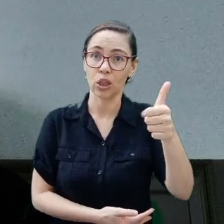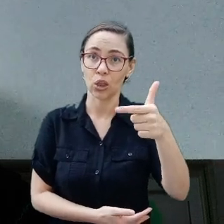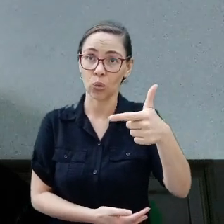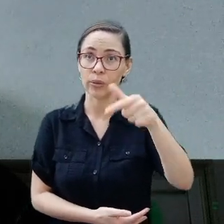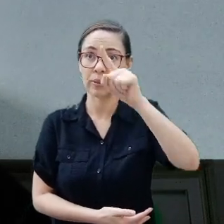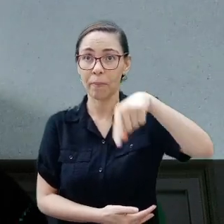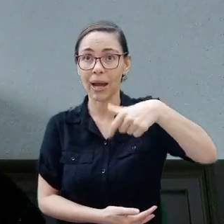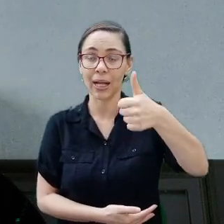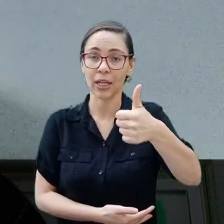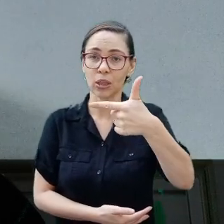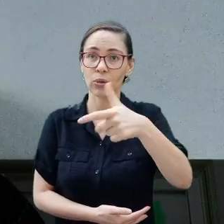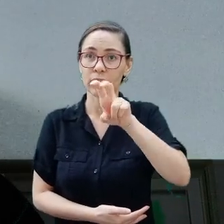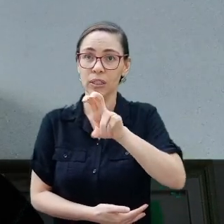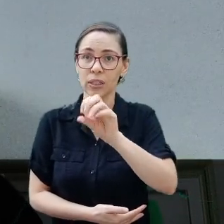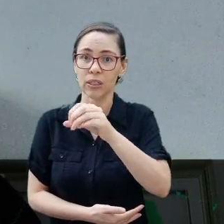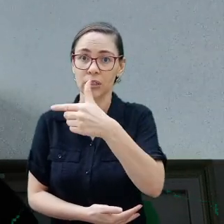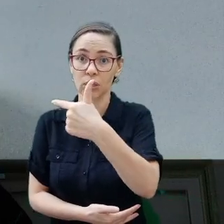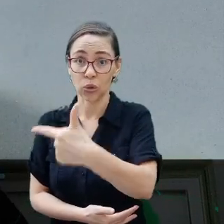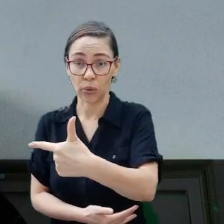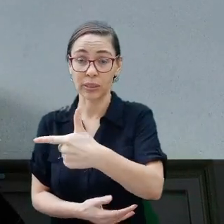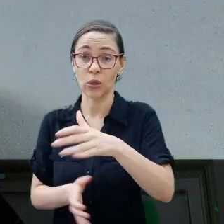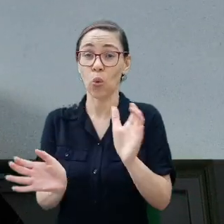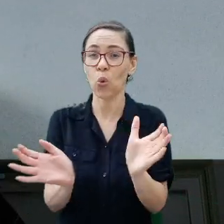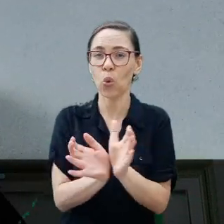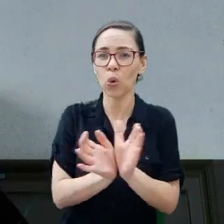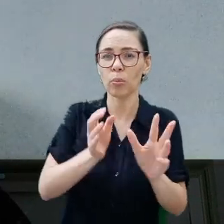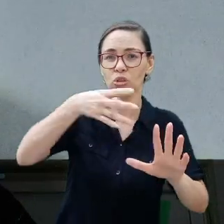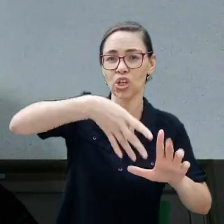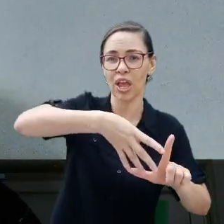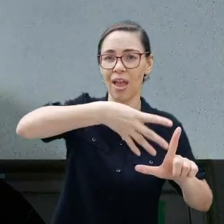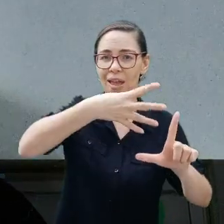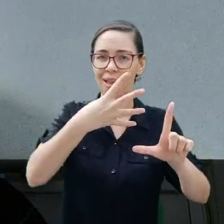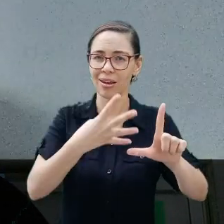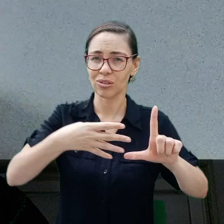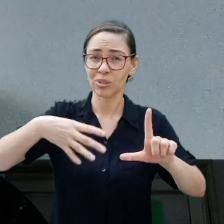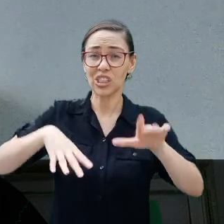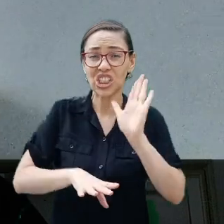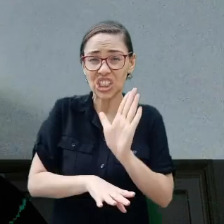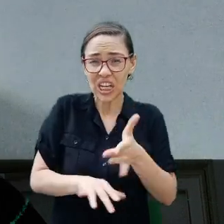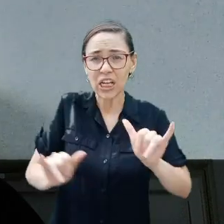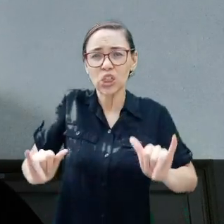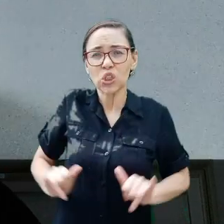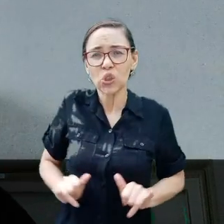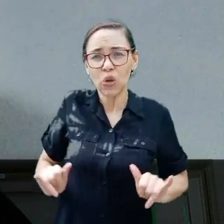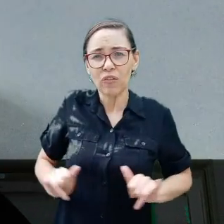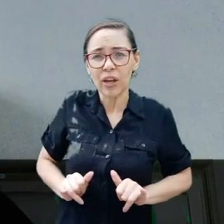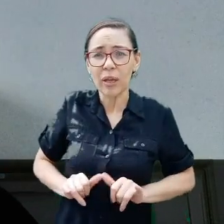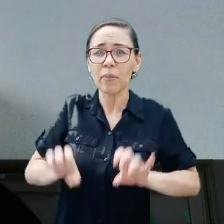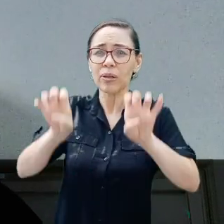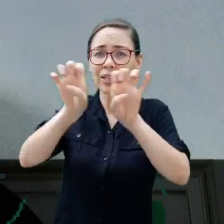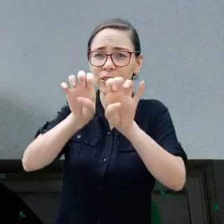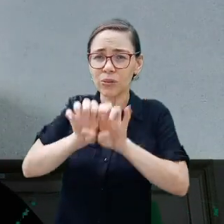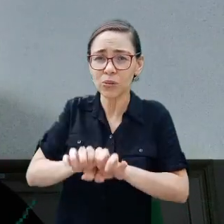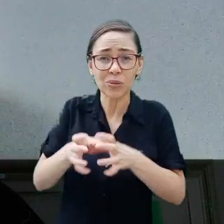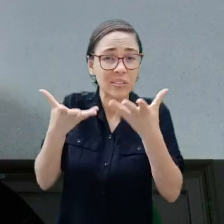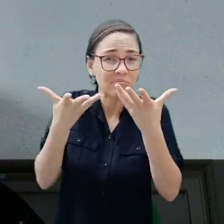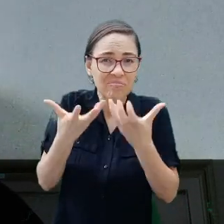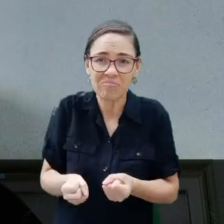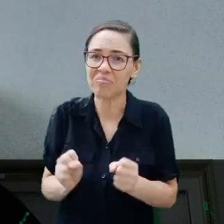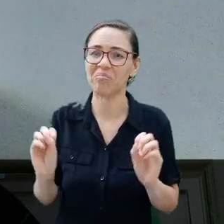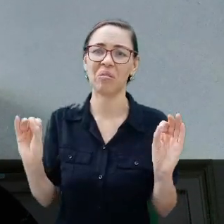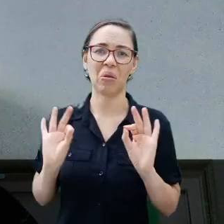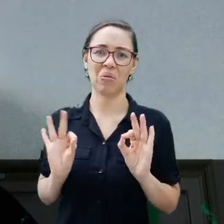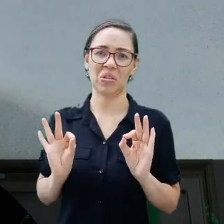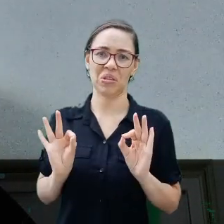12/12502. Ser LGBT no nosso país certamente já produz intensos sofrimentos em decorrência dos processos de